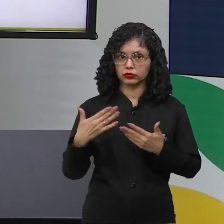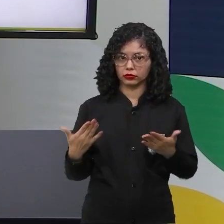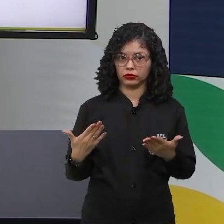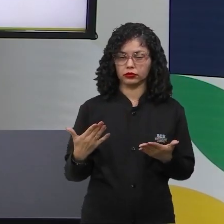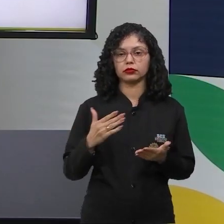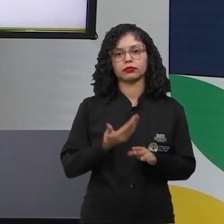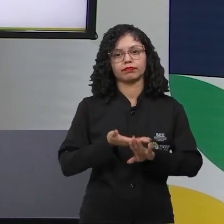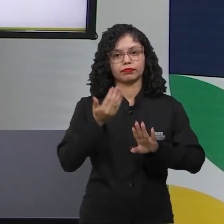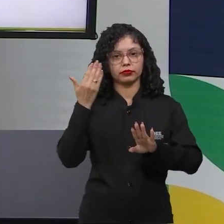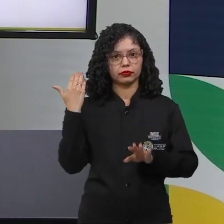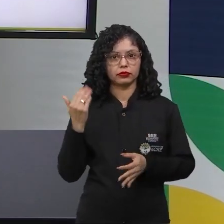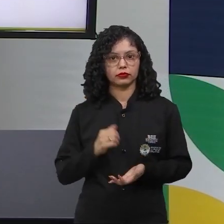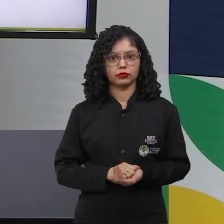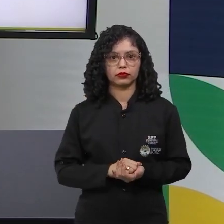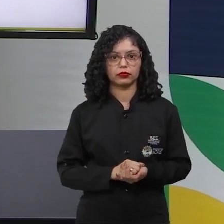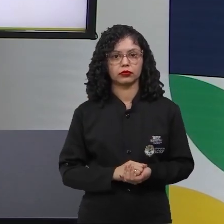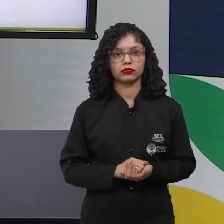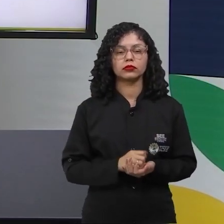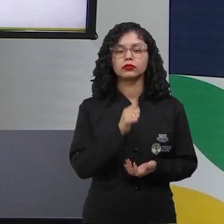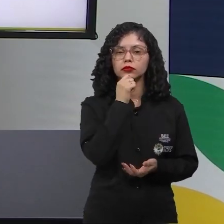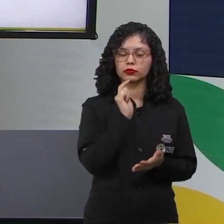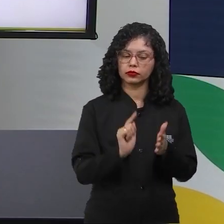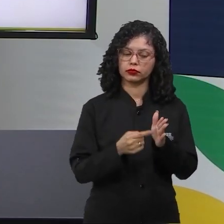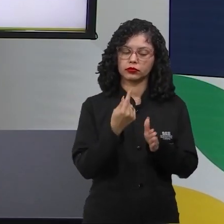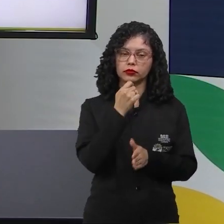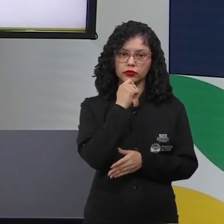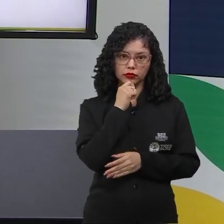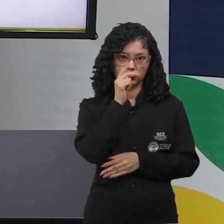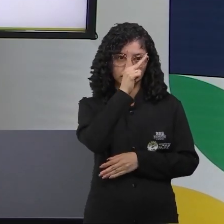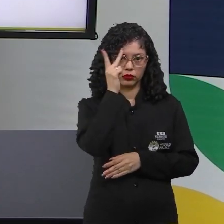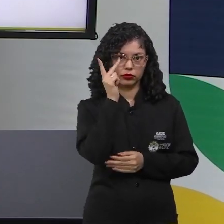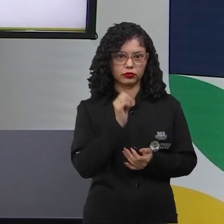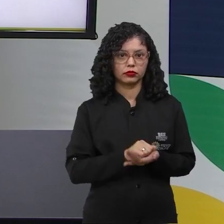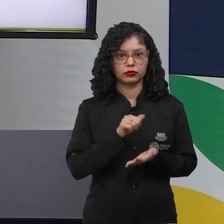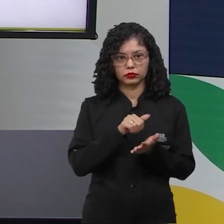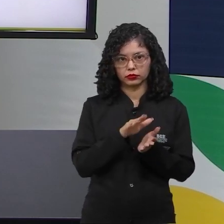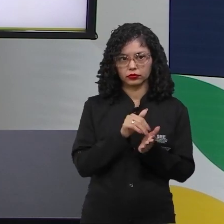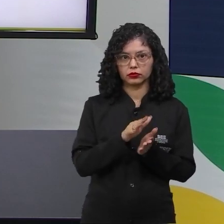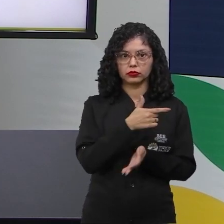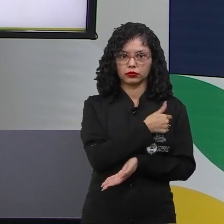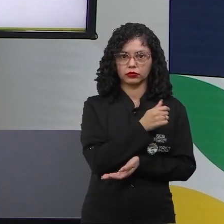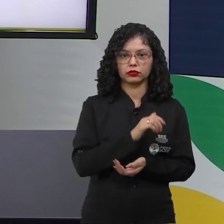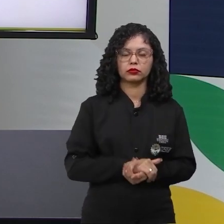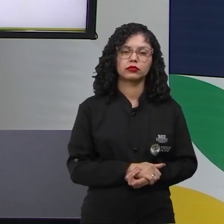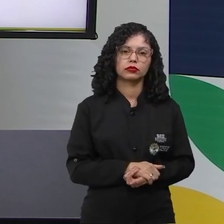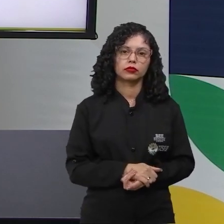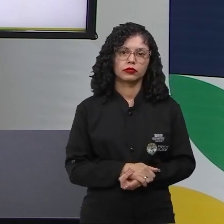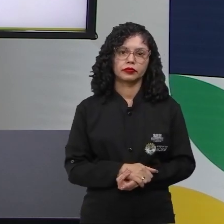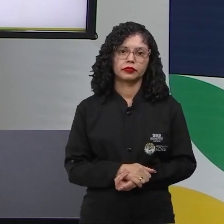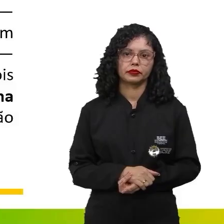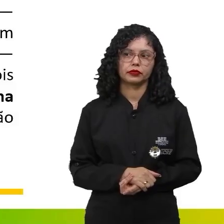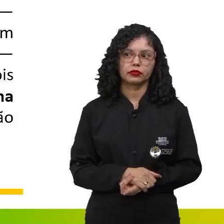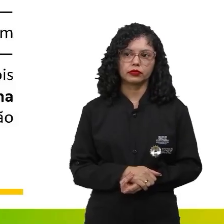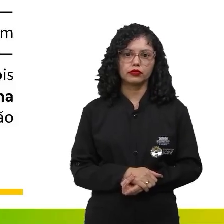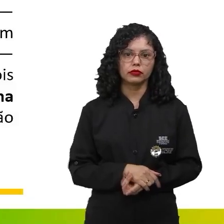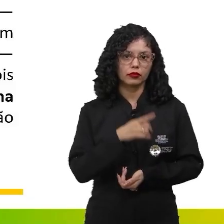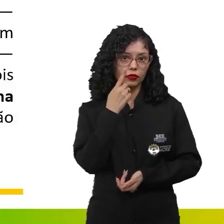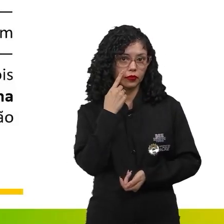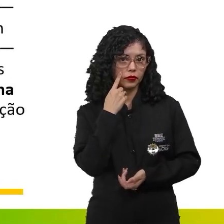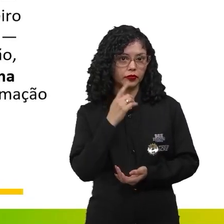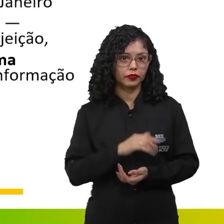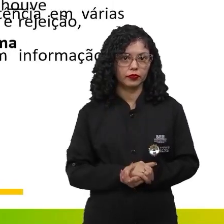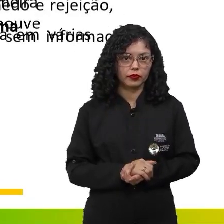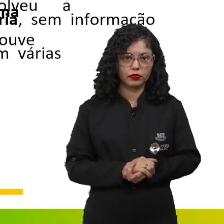era dito. Então, isso se tornou um dos motivos para as pessoas rejeitarem a vacina, tá ok? Olha só,